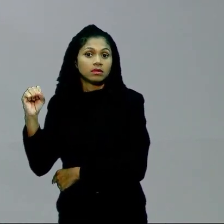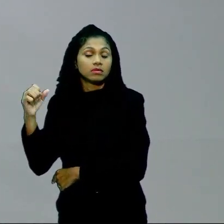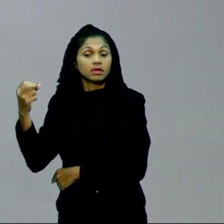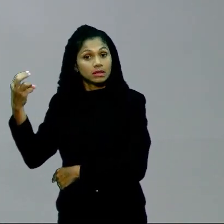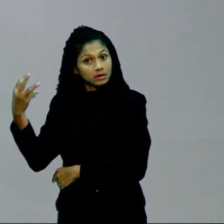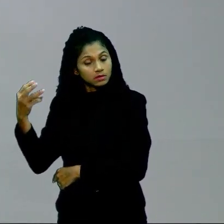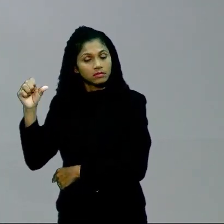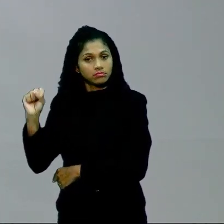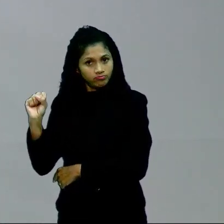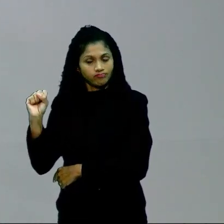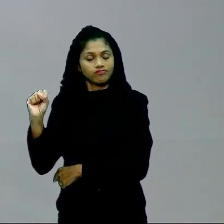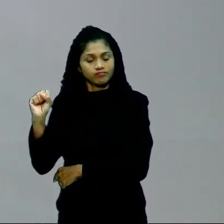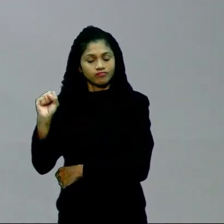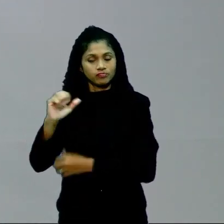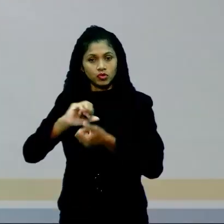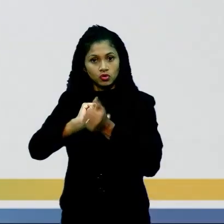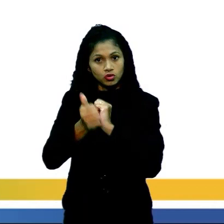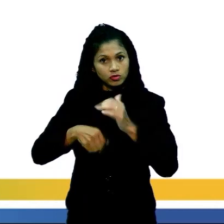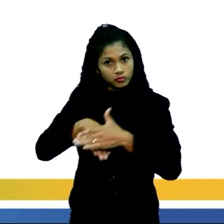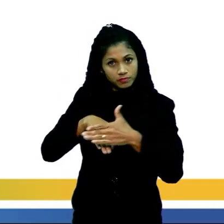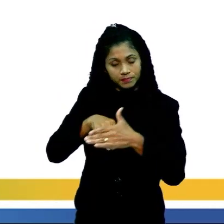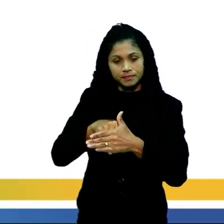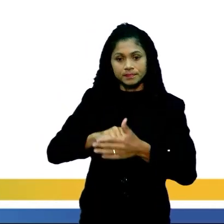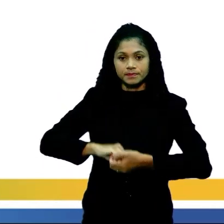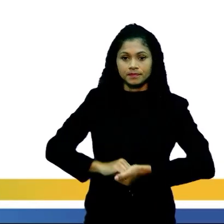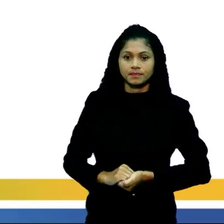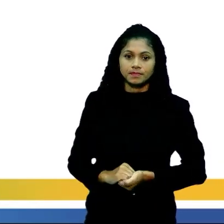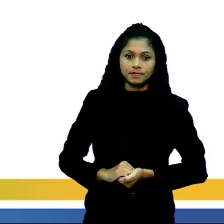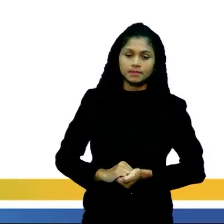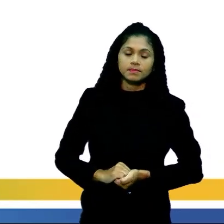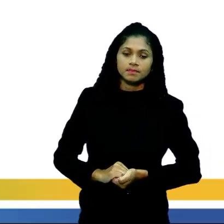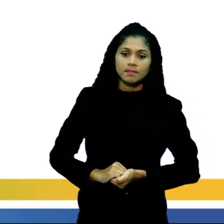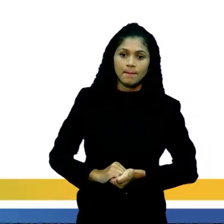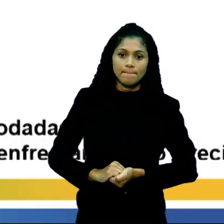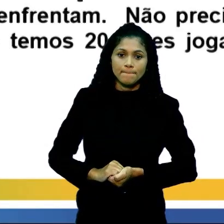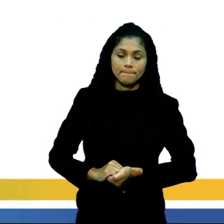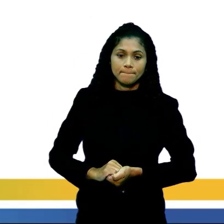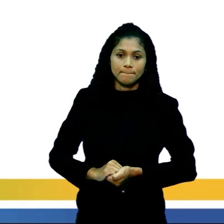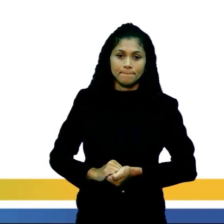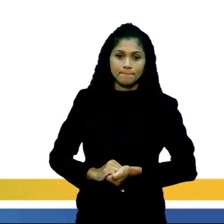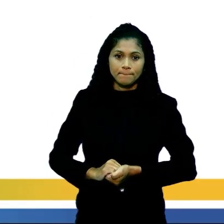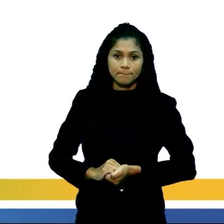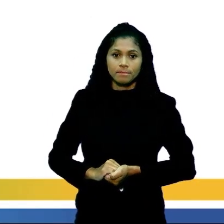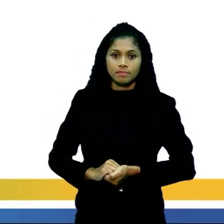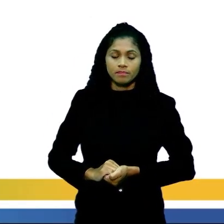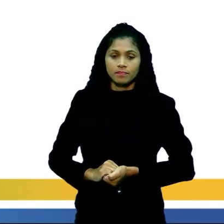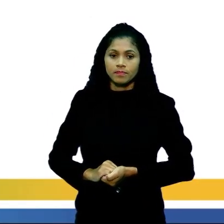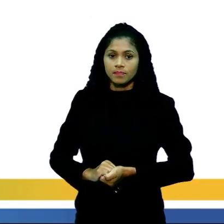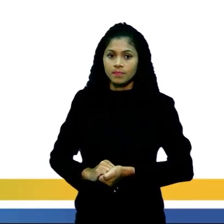volta. Tudo bem? Então vamos lá, continuando.